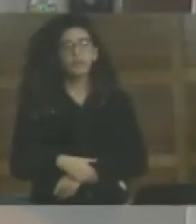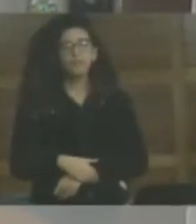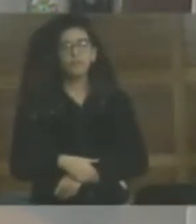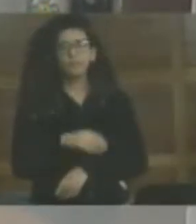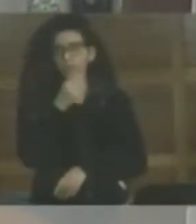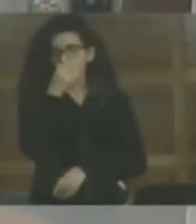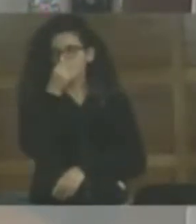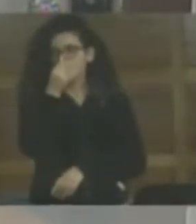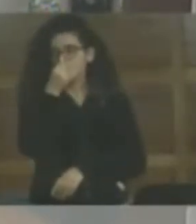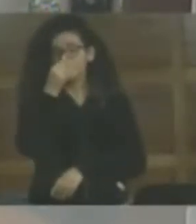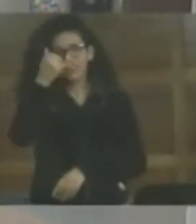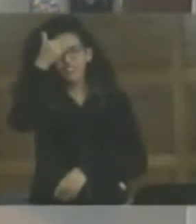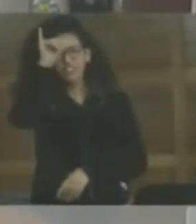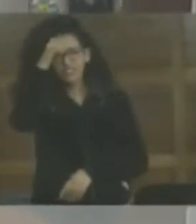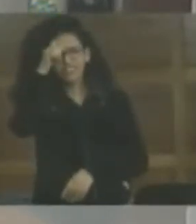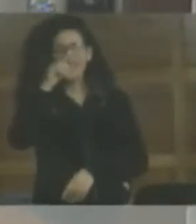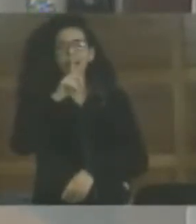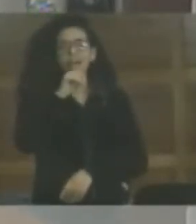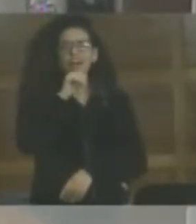água ficar